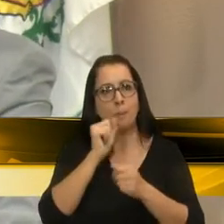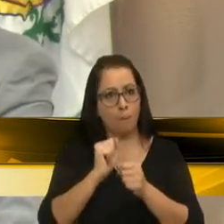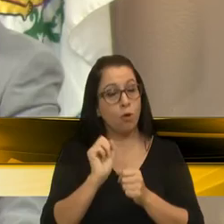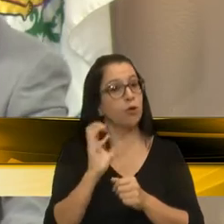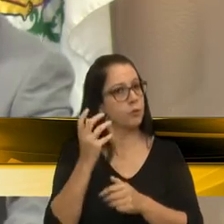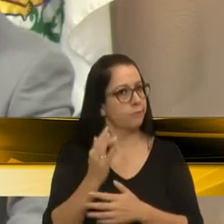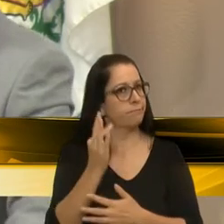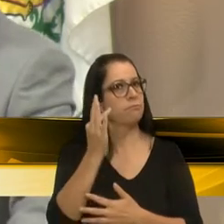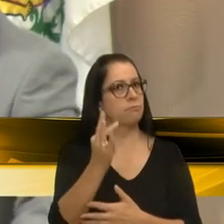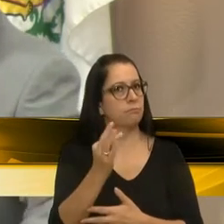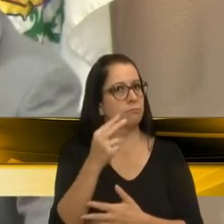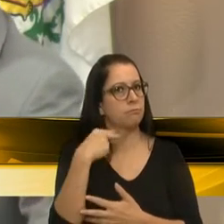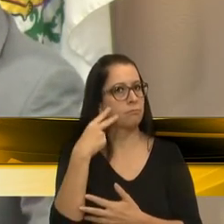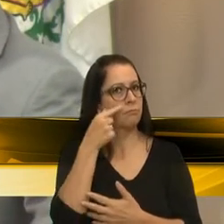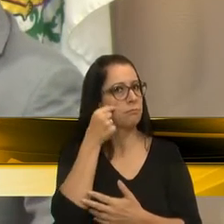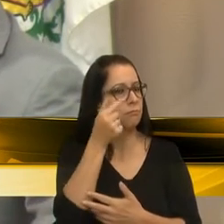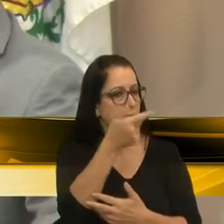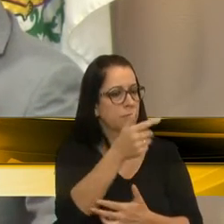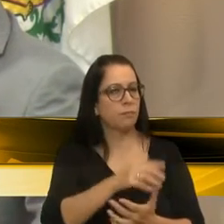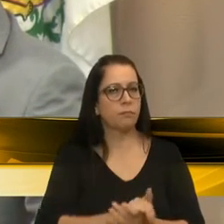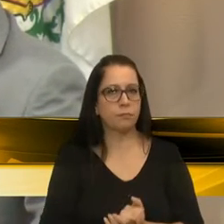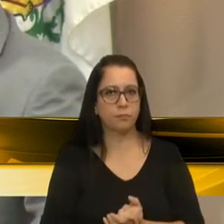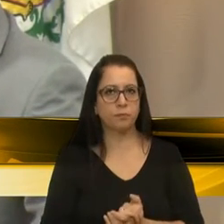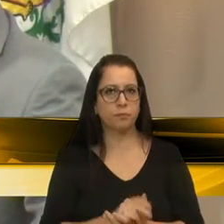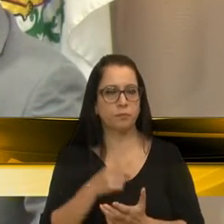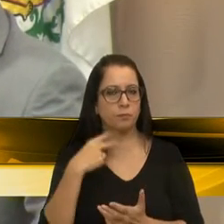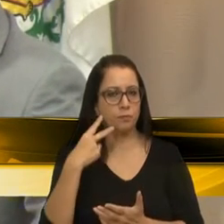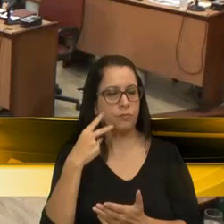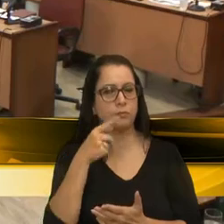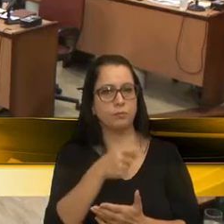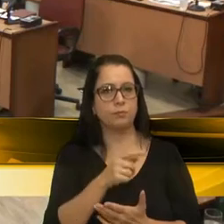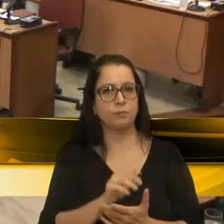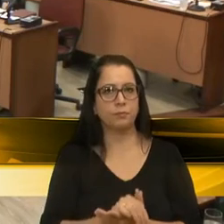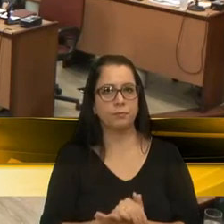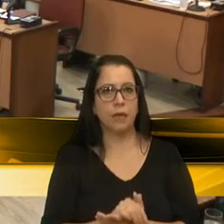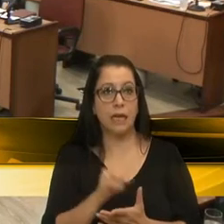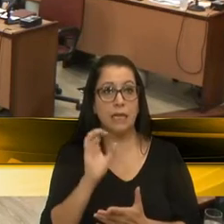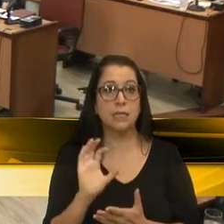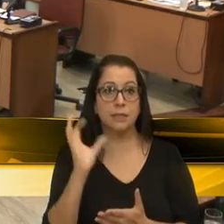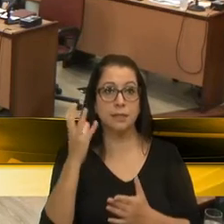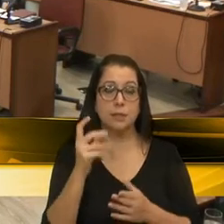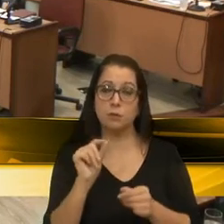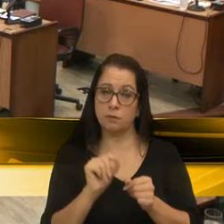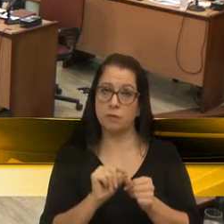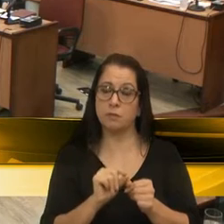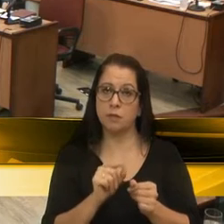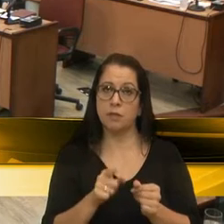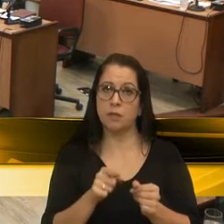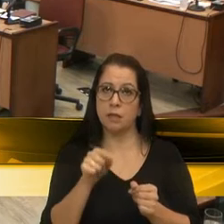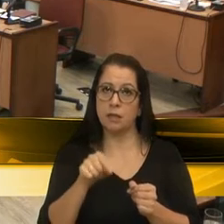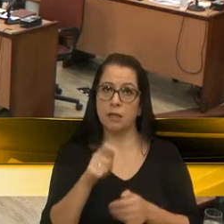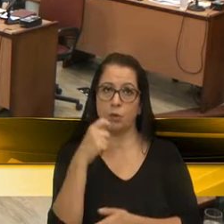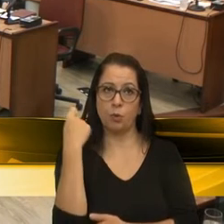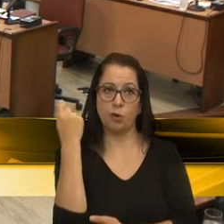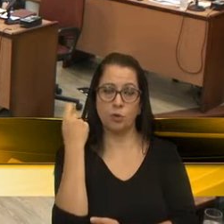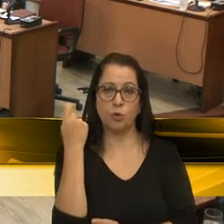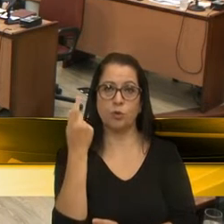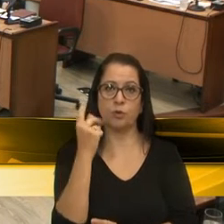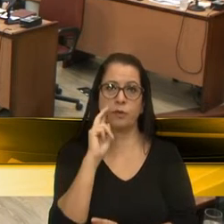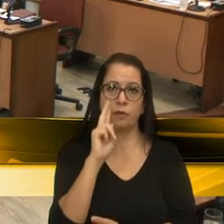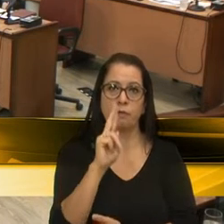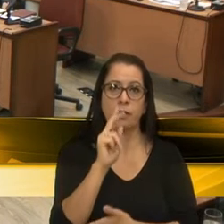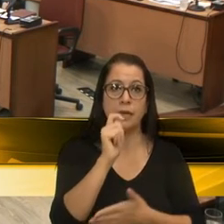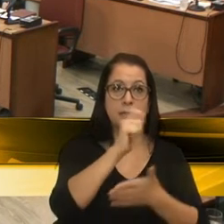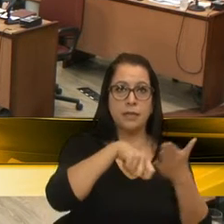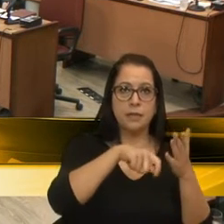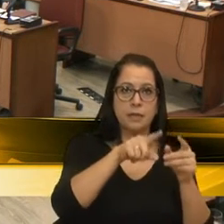frente. Vereador Eloy, sua parte. Vereador Felipe, essa decisão que foi tomada aqui no Rio Grande do Sul, ratificada em